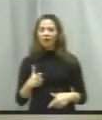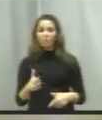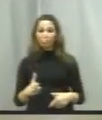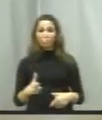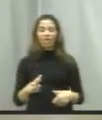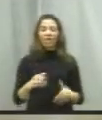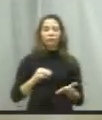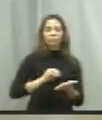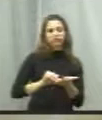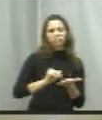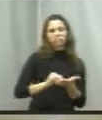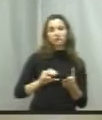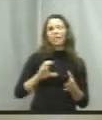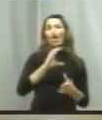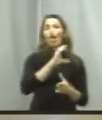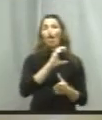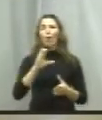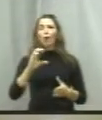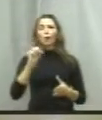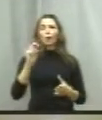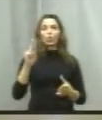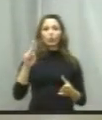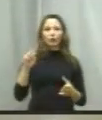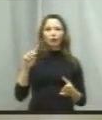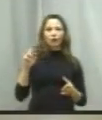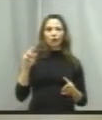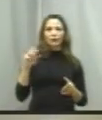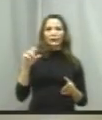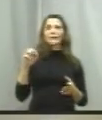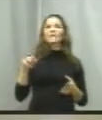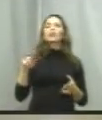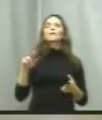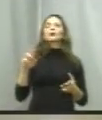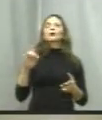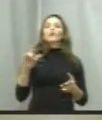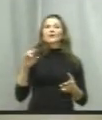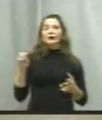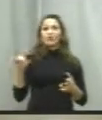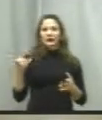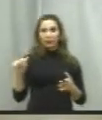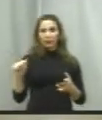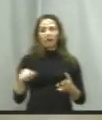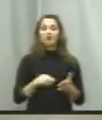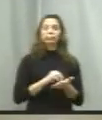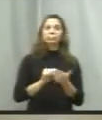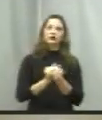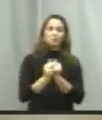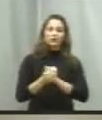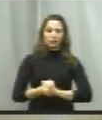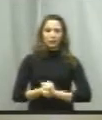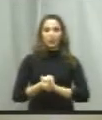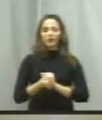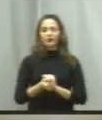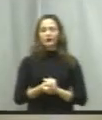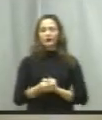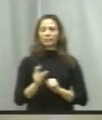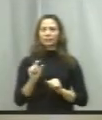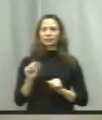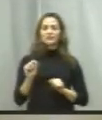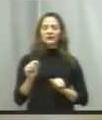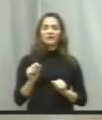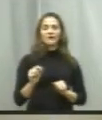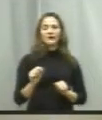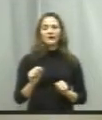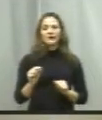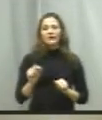coordenadoria. Então, passou de secretaria de esporte para coordenadoria de esporte. Já é uma grande perca, eu acredito, para o esporte da nossa